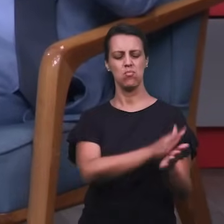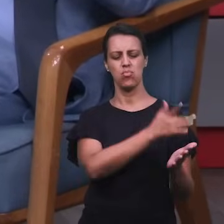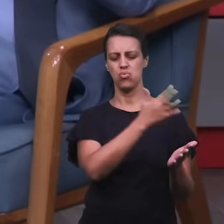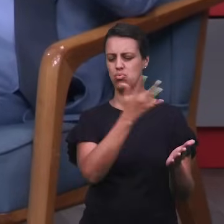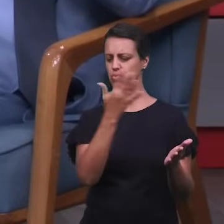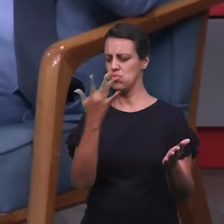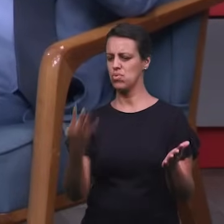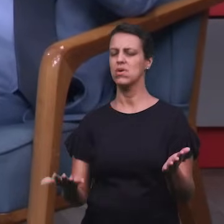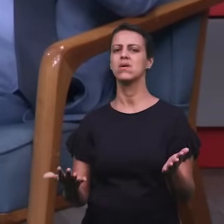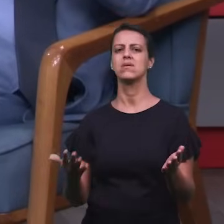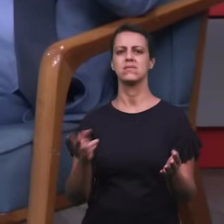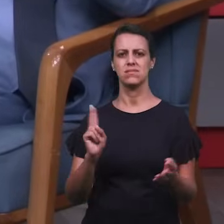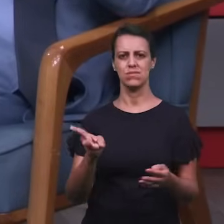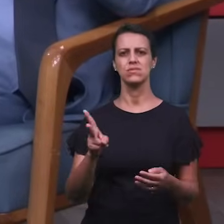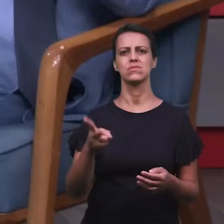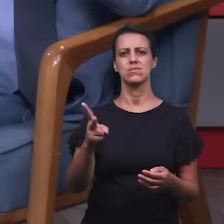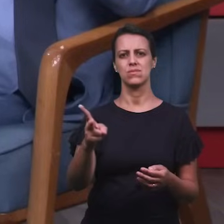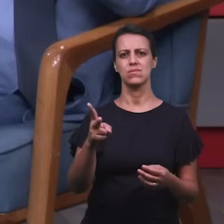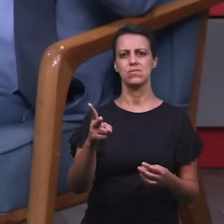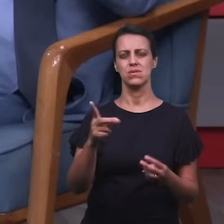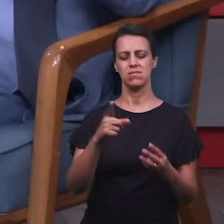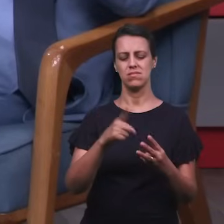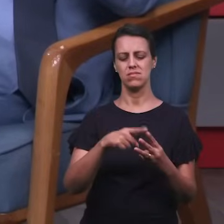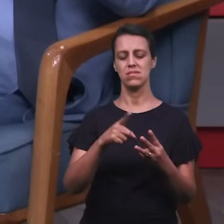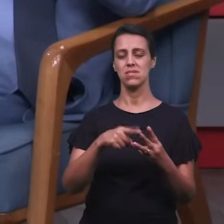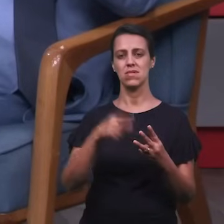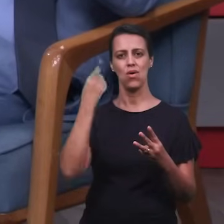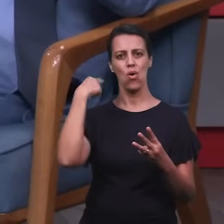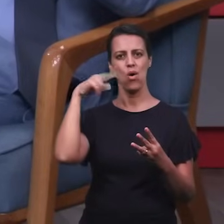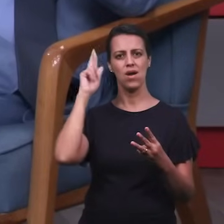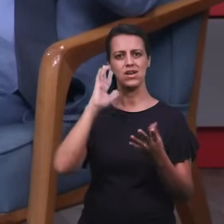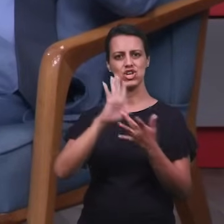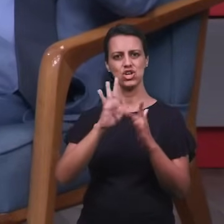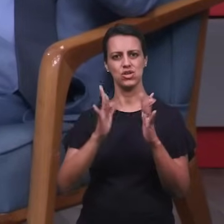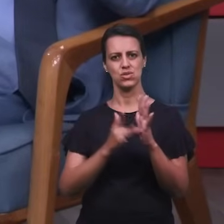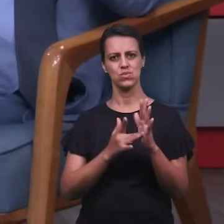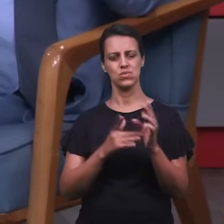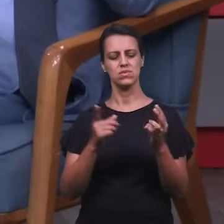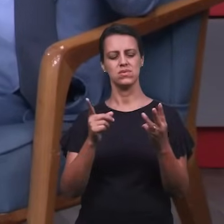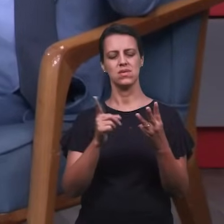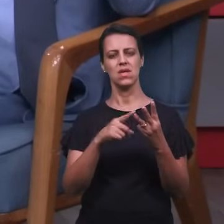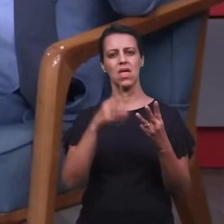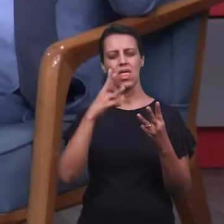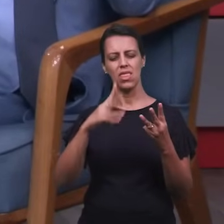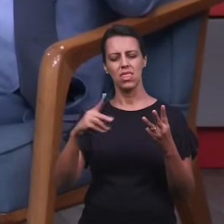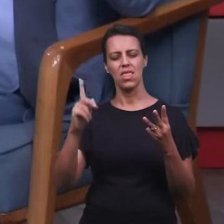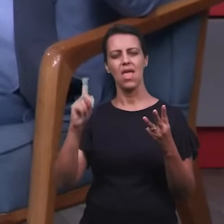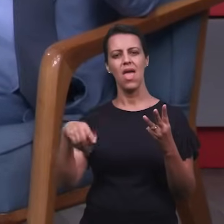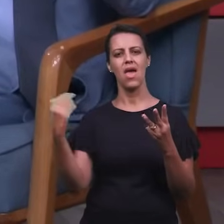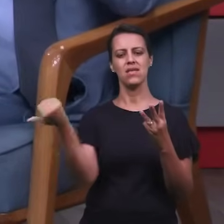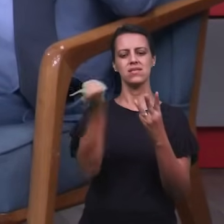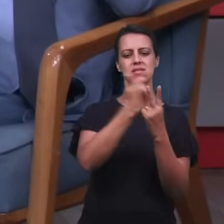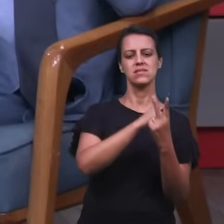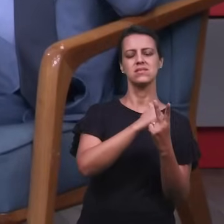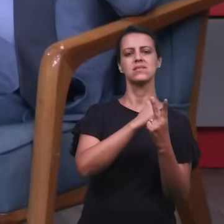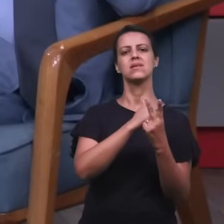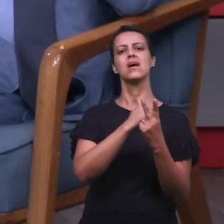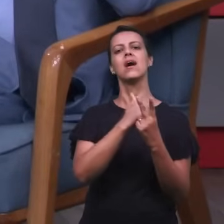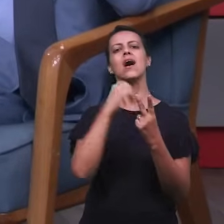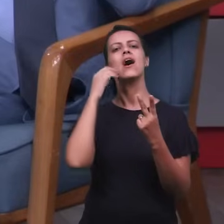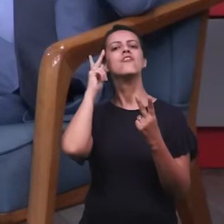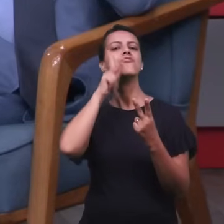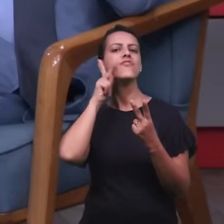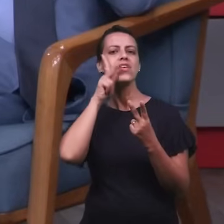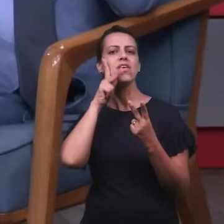Bíblia. O pão continua ali, o cordeiro é ele, e entra o vinho para substituir as ervas amargosas. A Trindade está